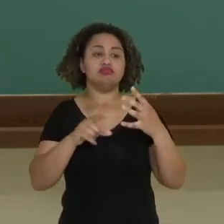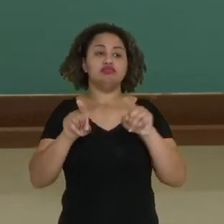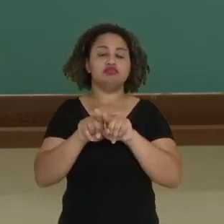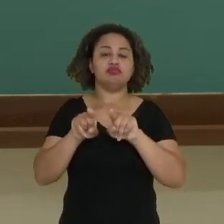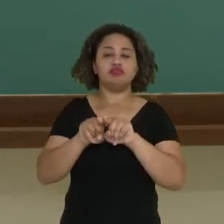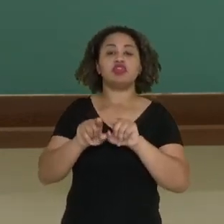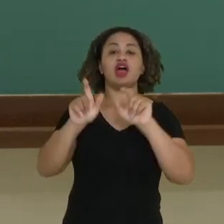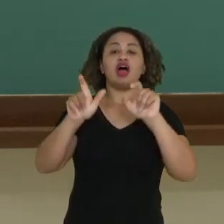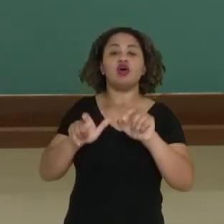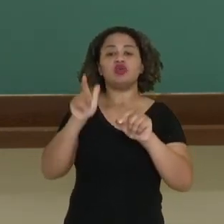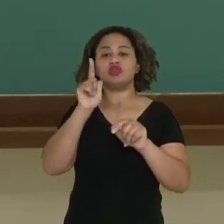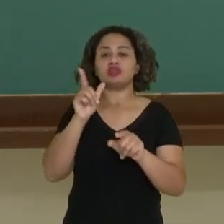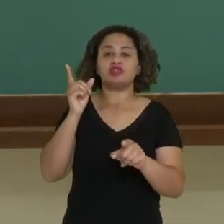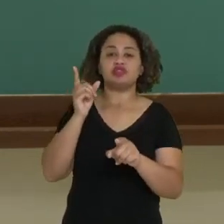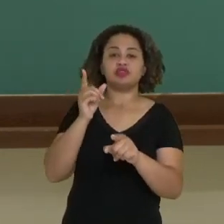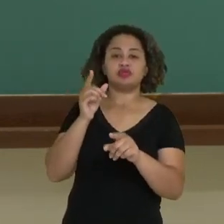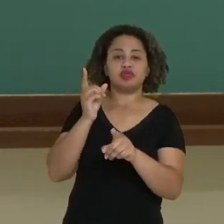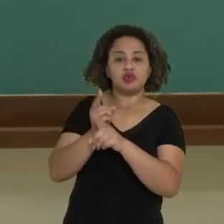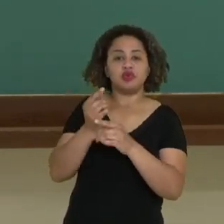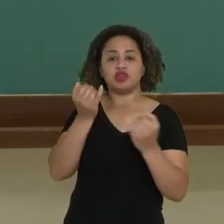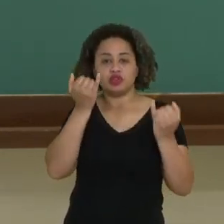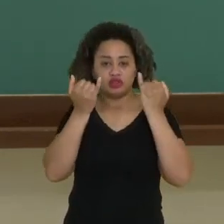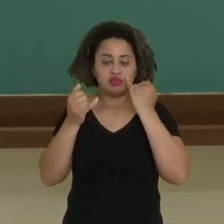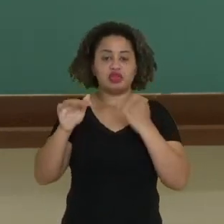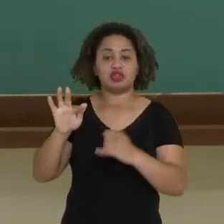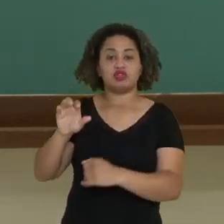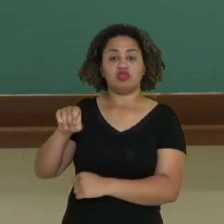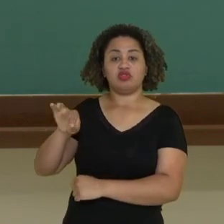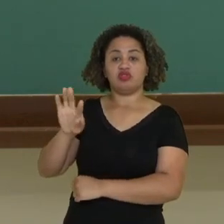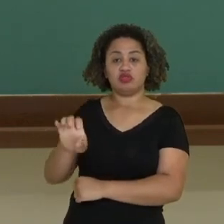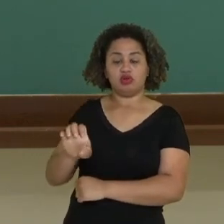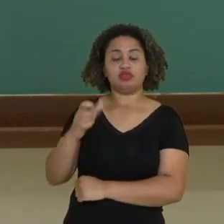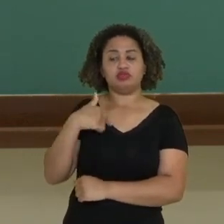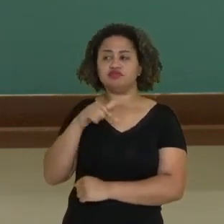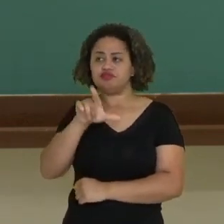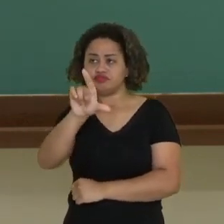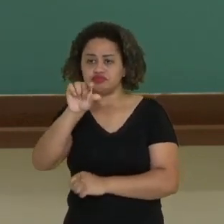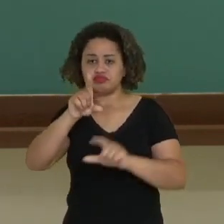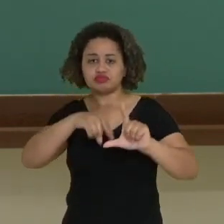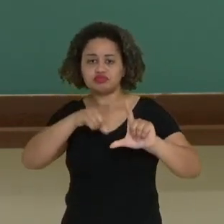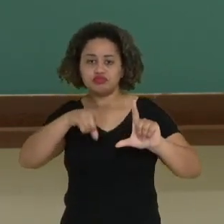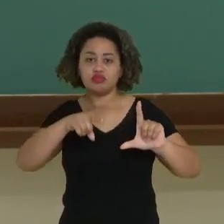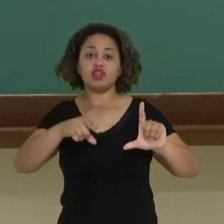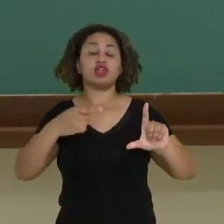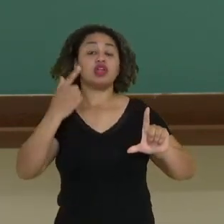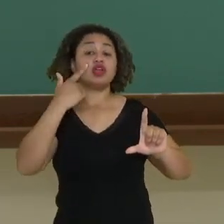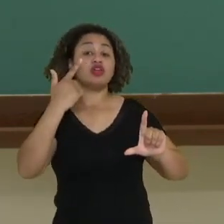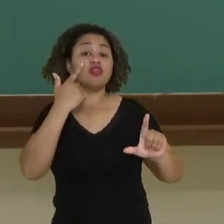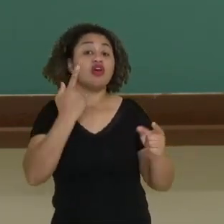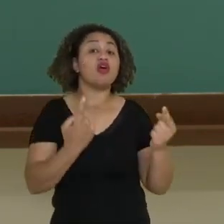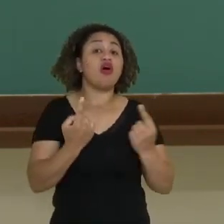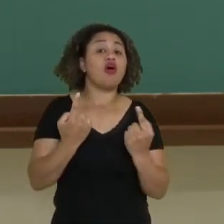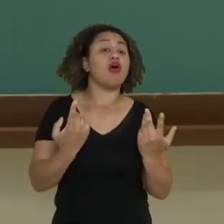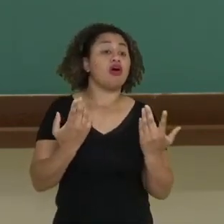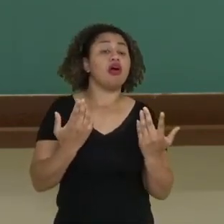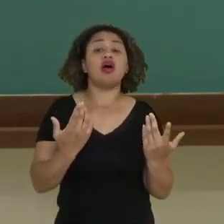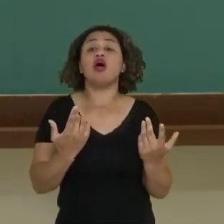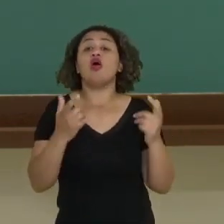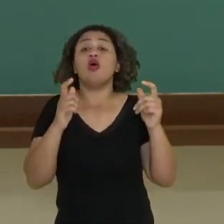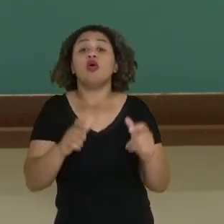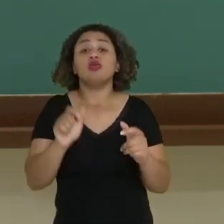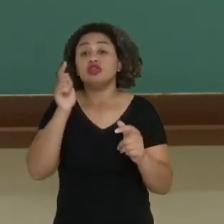fonte é muito importante. Então, quando eu pego um gráfico, eu tenho que ver qual é a fonte, ou seja, de onde